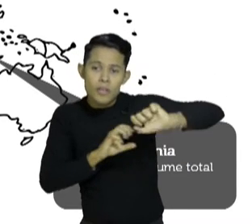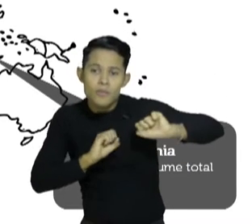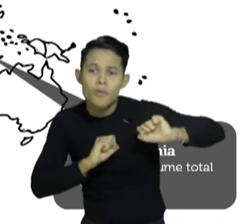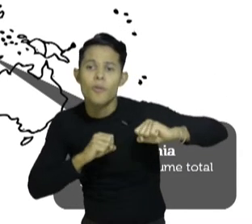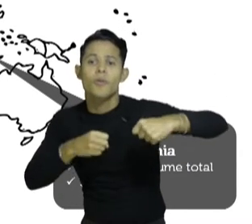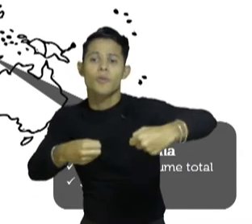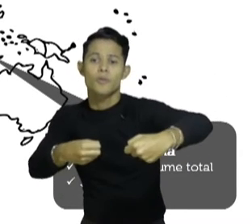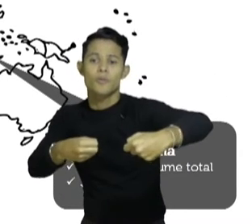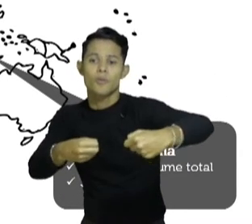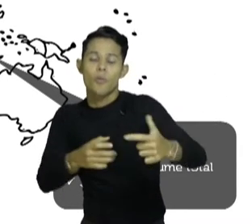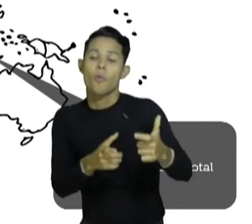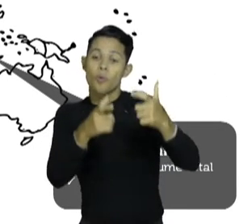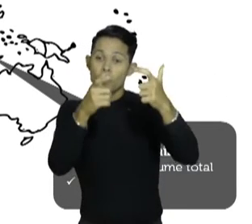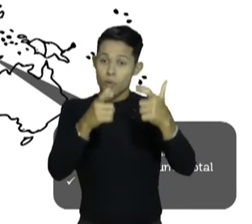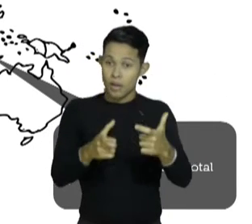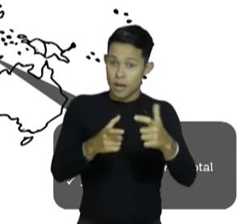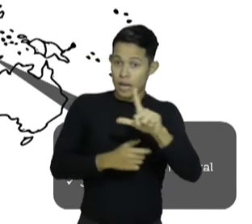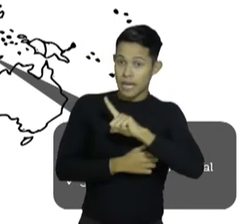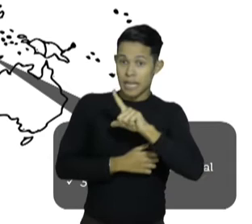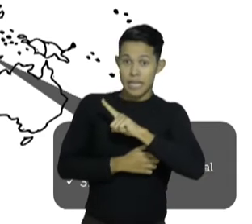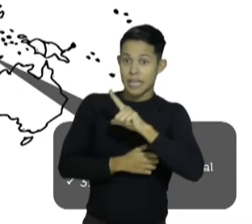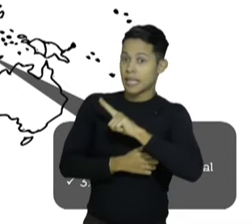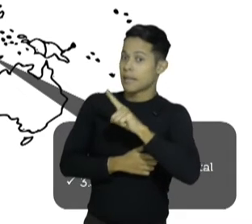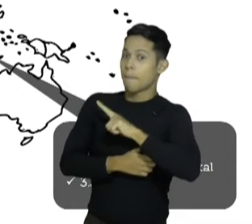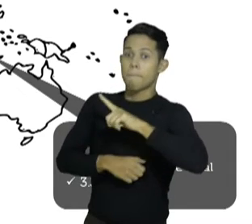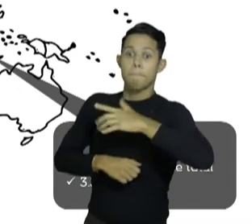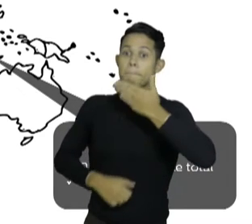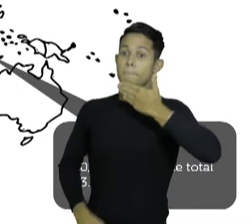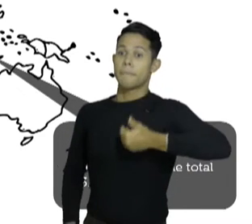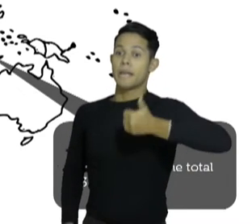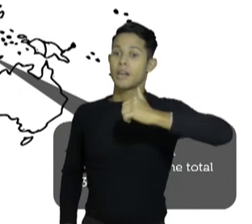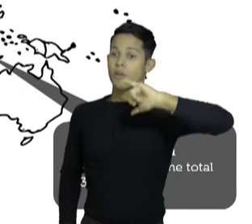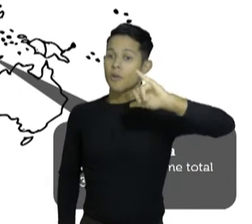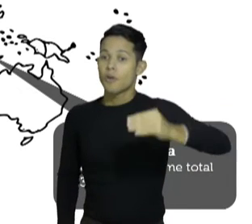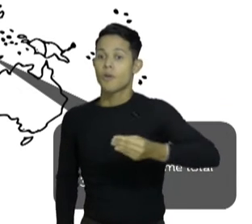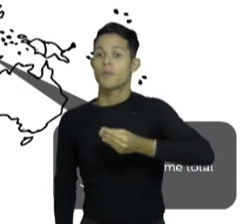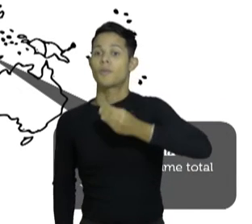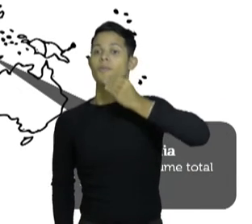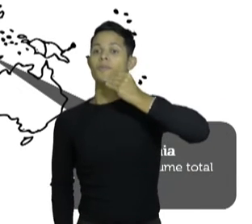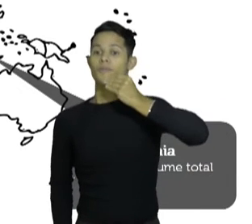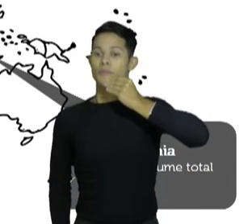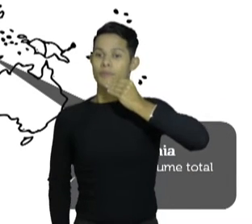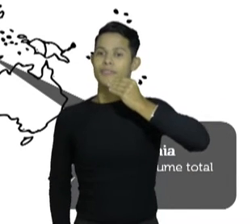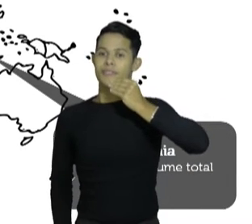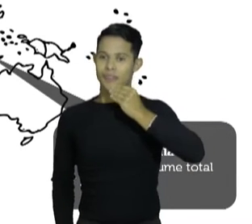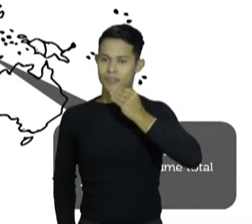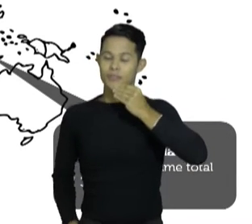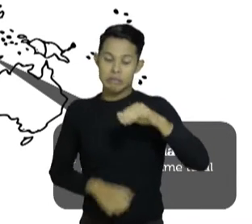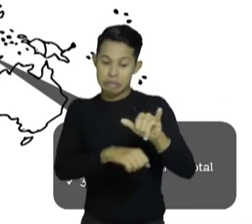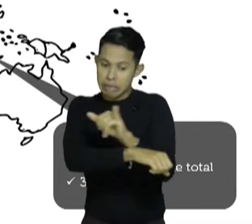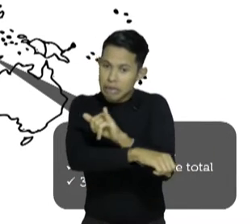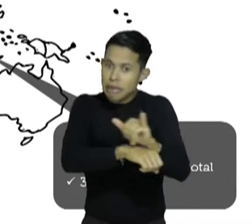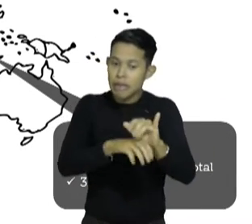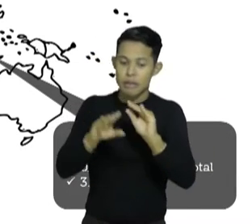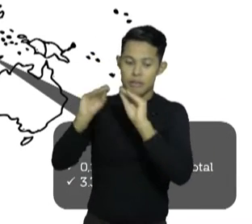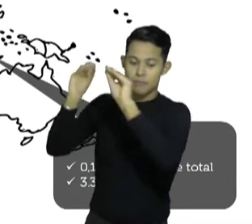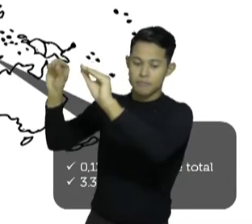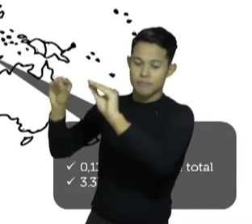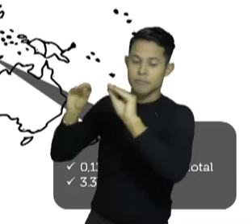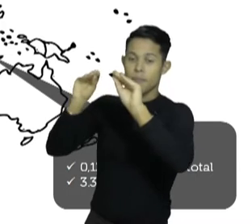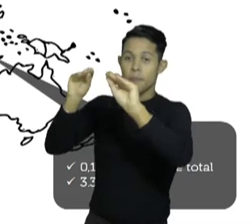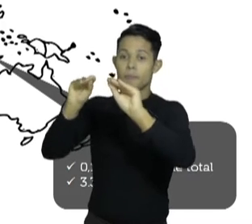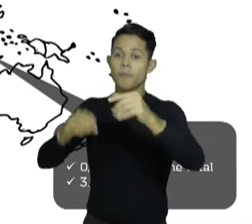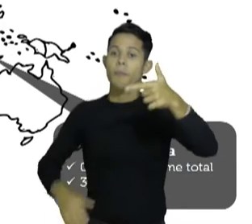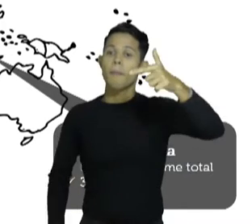Aonde estão as maiores oportunidades tirar os entraves vamos